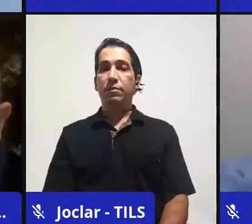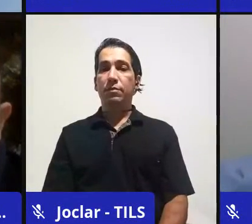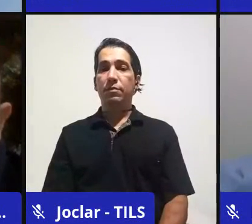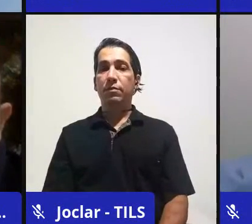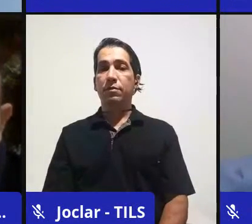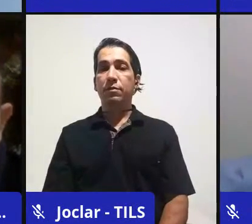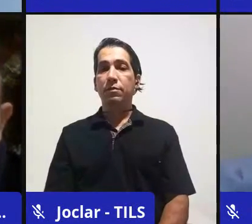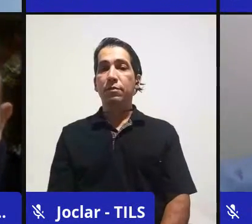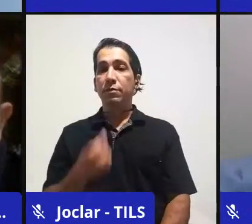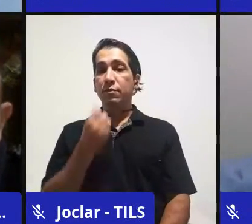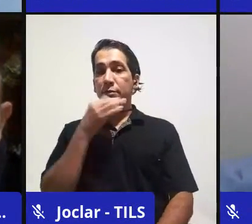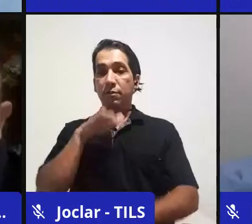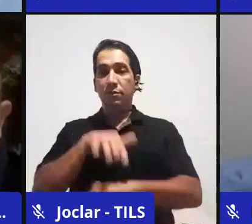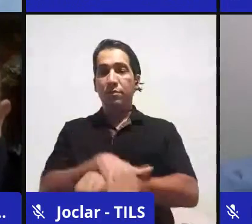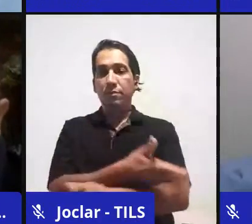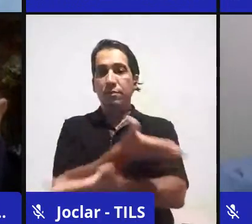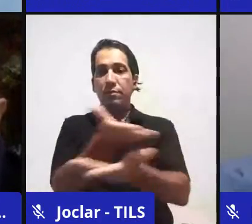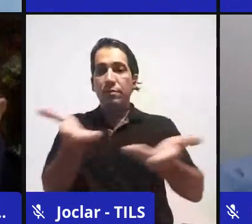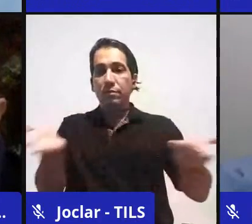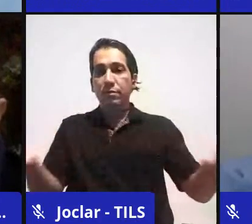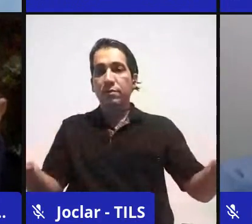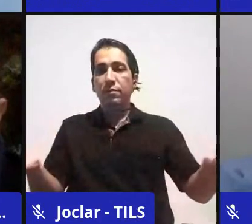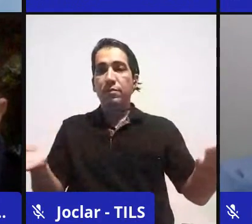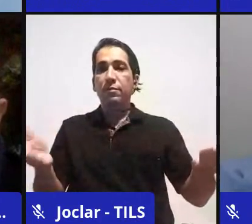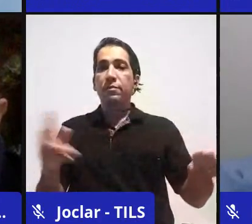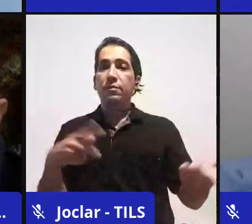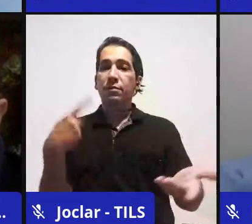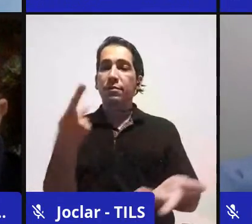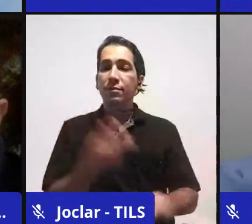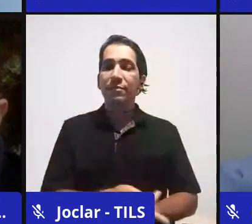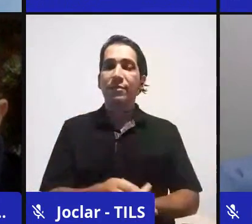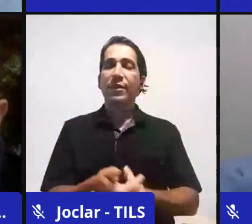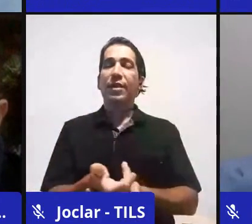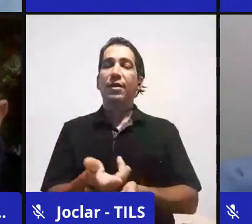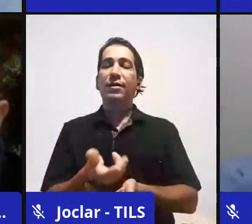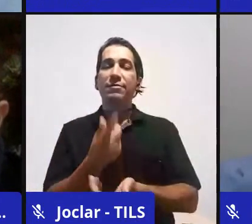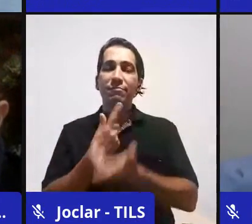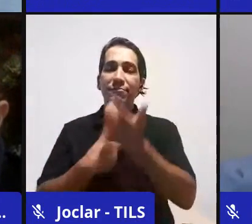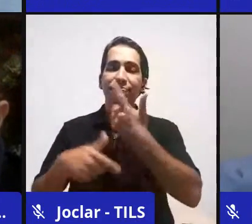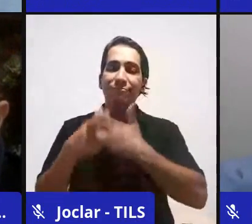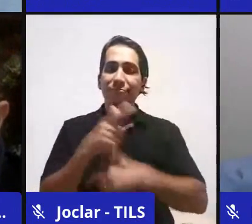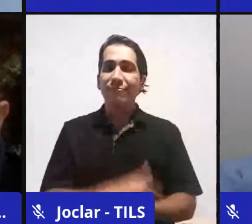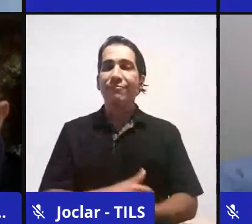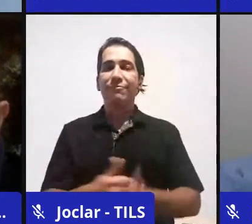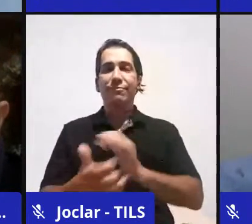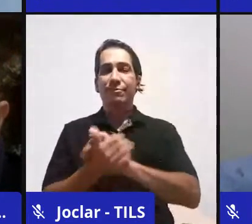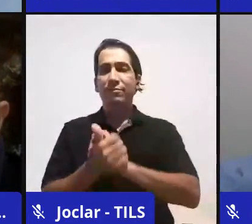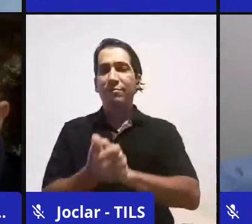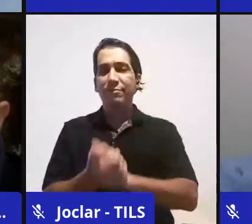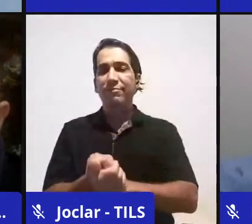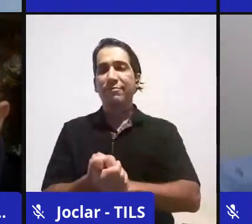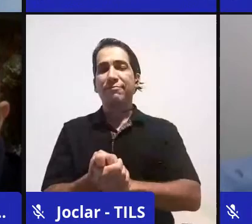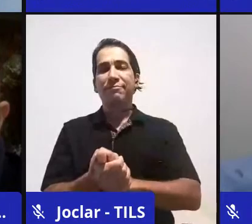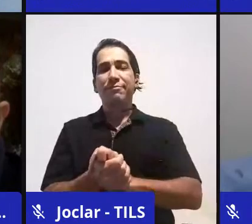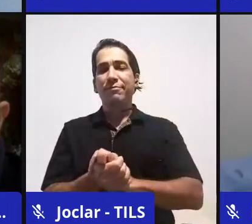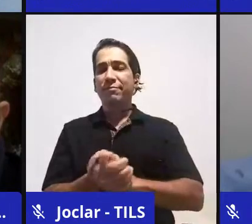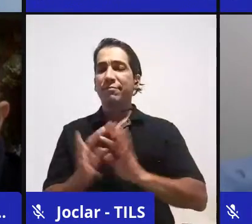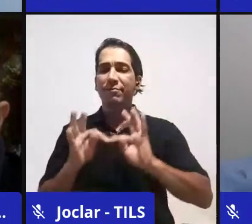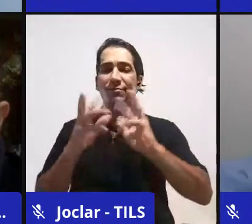Boa noite a todos e a todas. Nós gostaríamos de saudar as autoridades presentes,